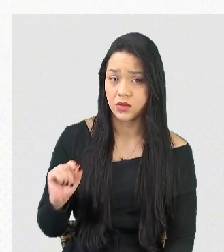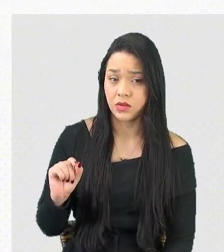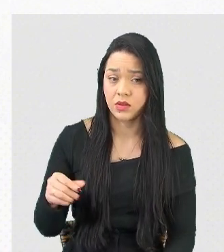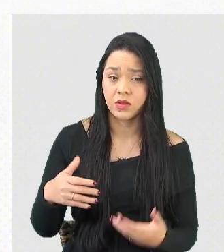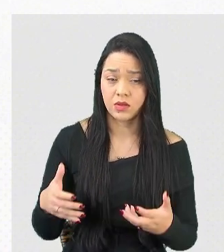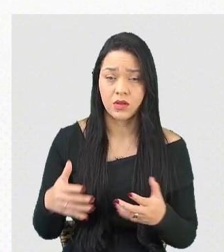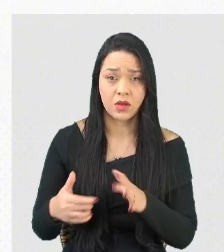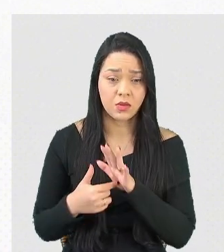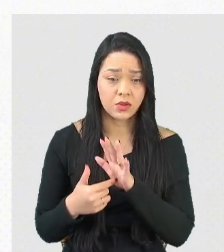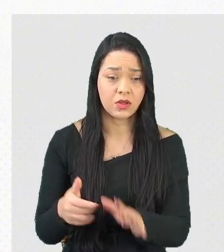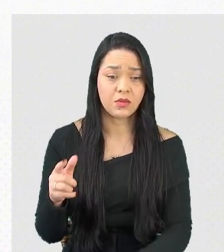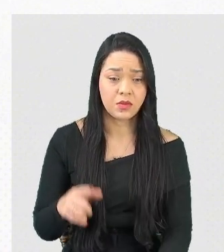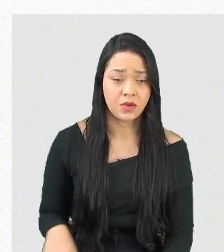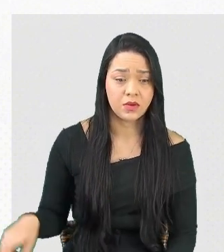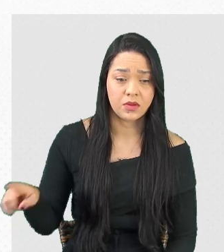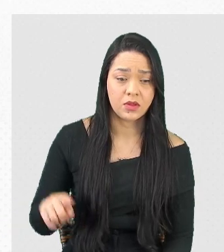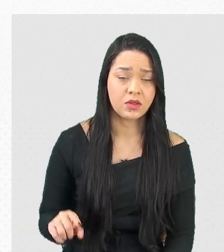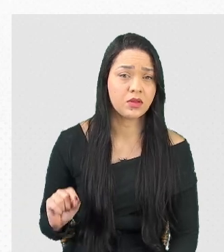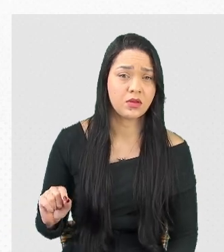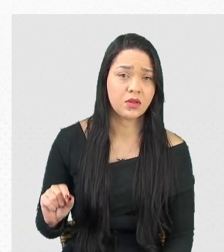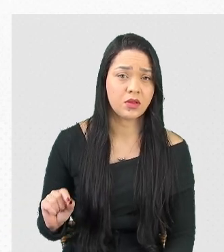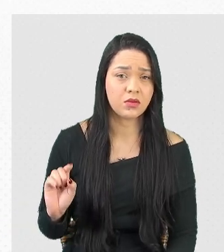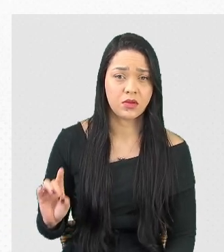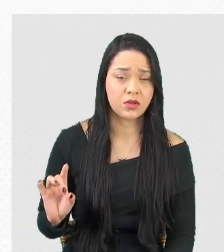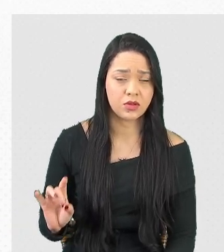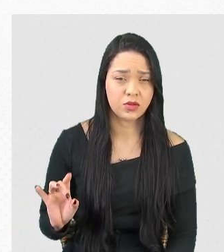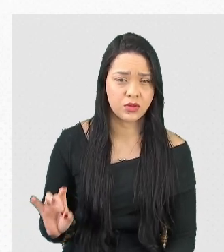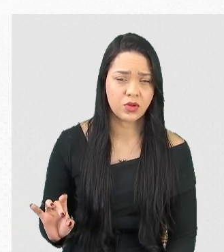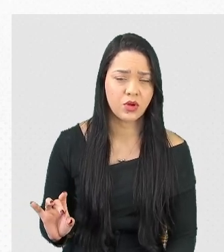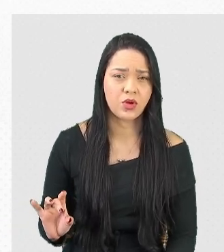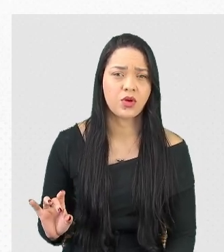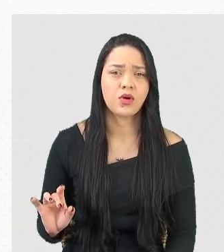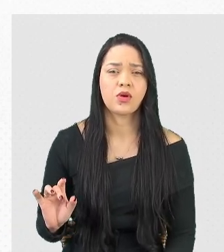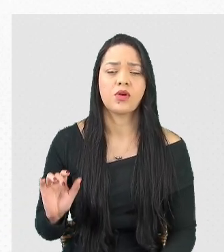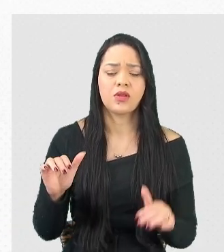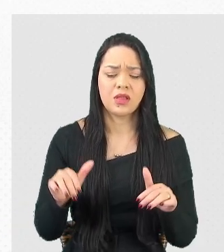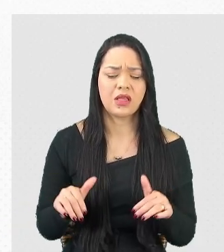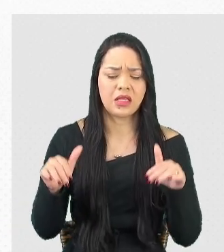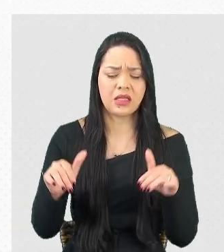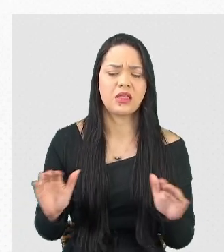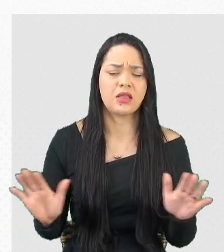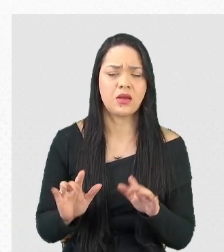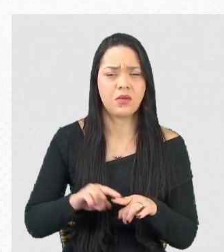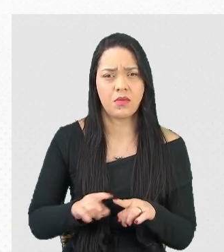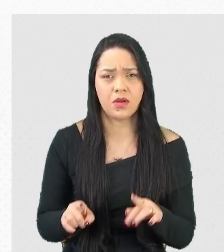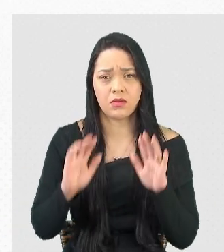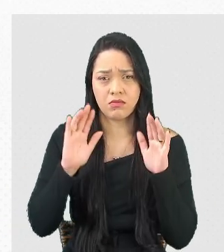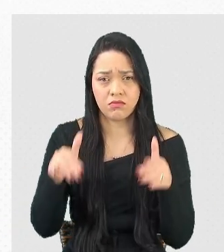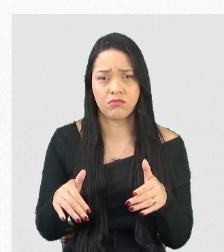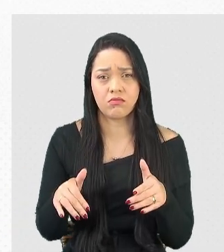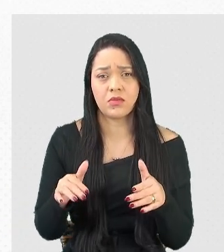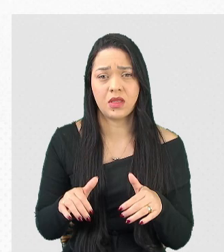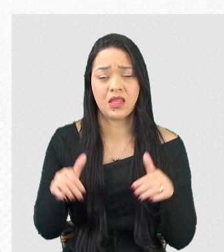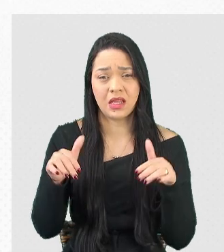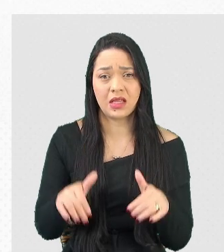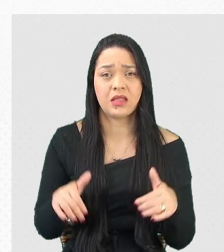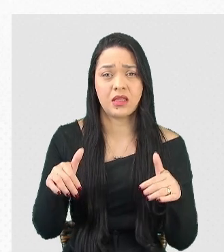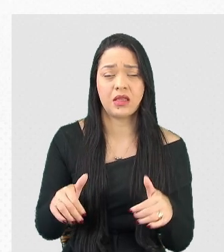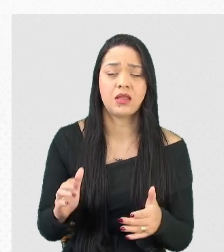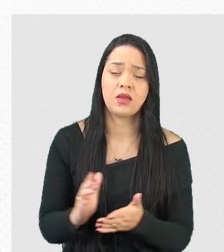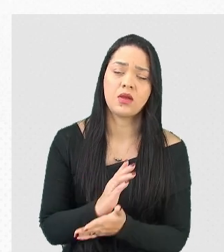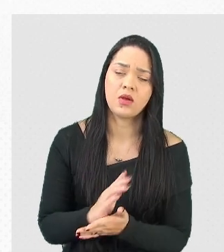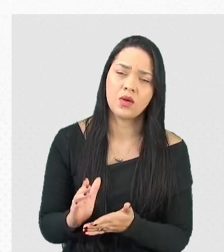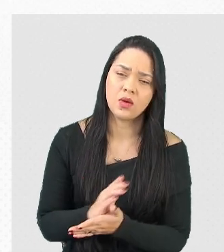tá? Mas o epicentro desse processo é na Inglaterra. E aí nós temos algumas razões. Primeiro, a combinação de fatores políticos,